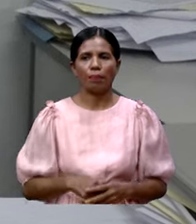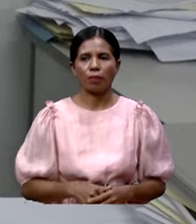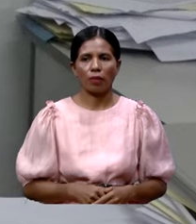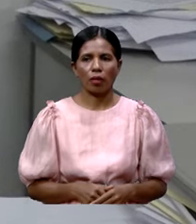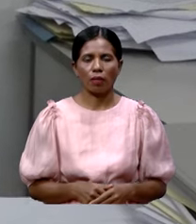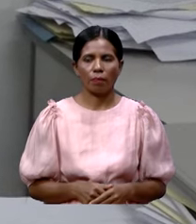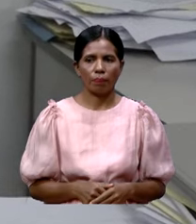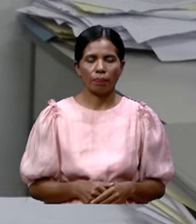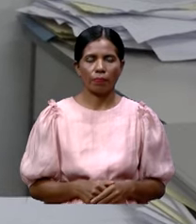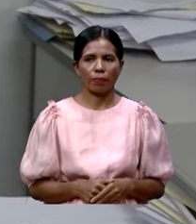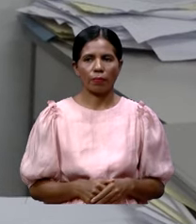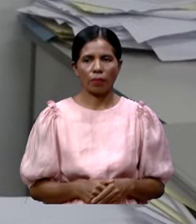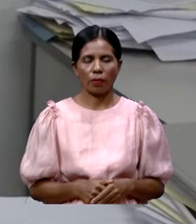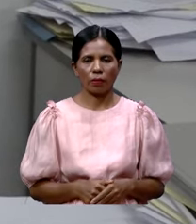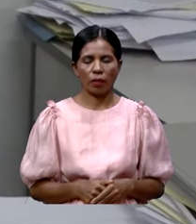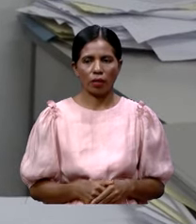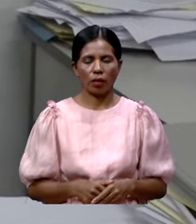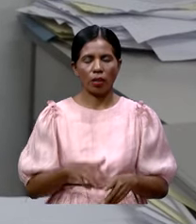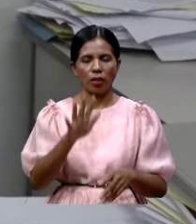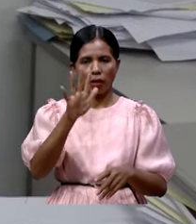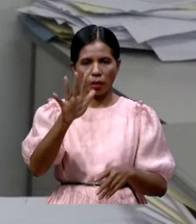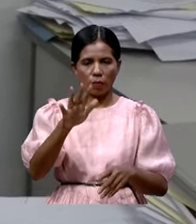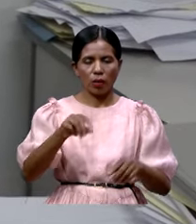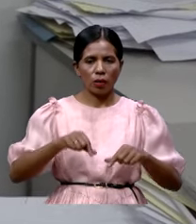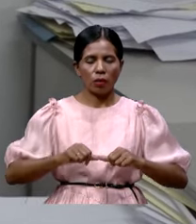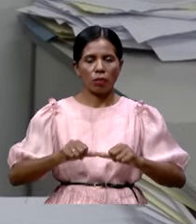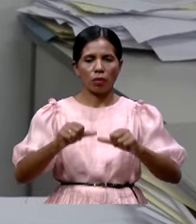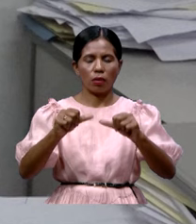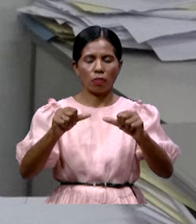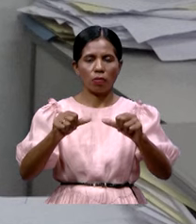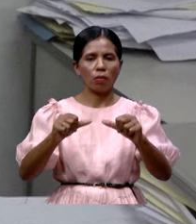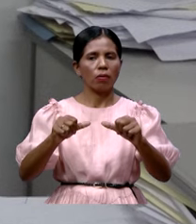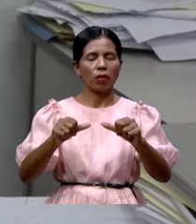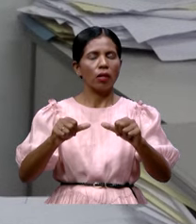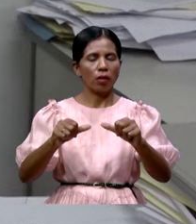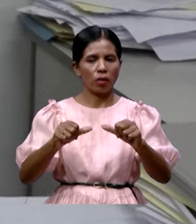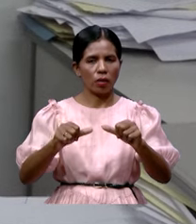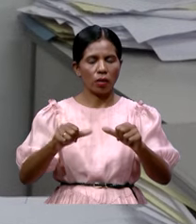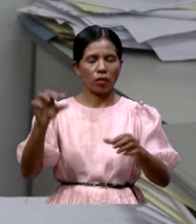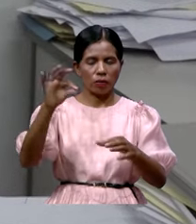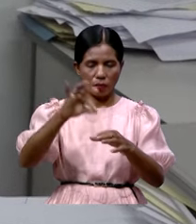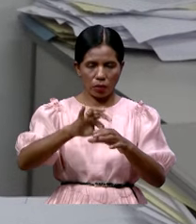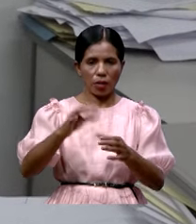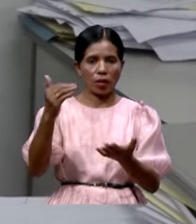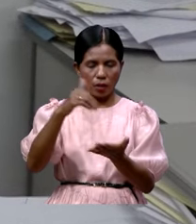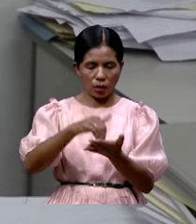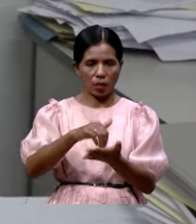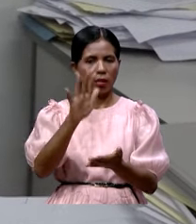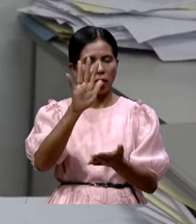Município Viqueque. Portanto, Lima avança, avança a segunda ronda, Lima